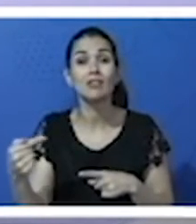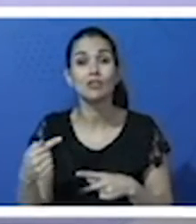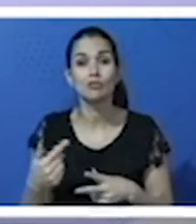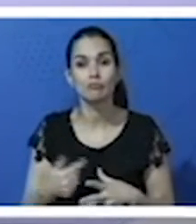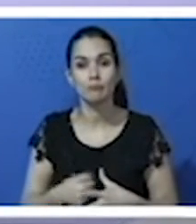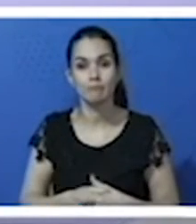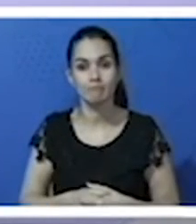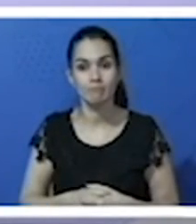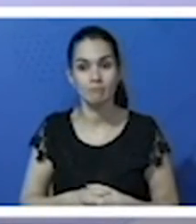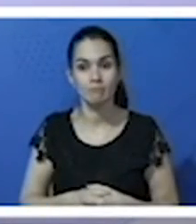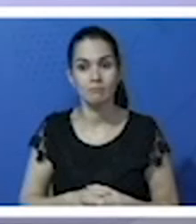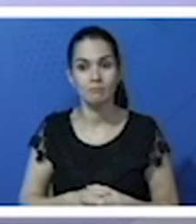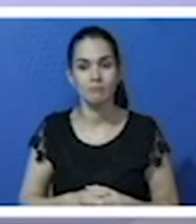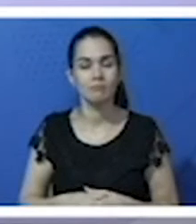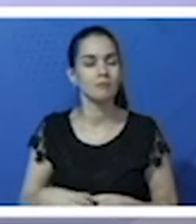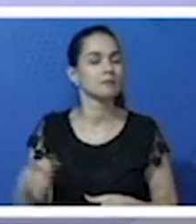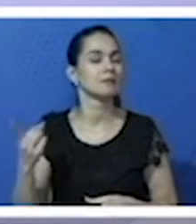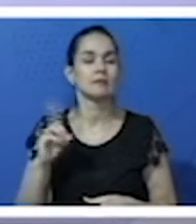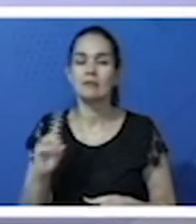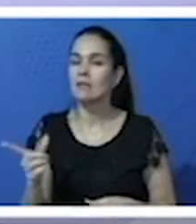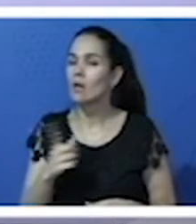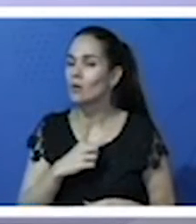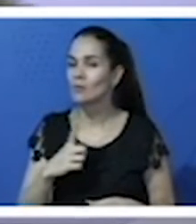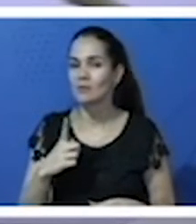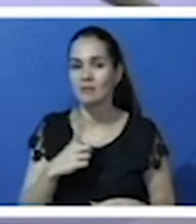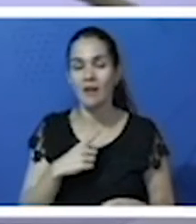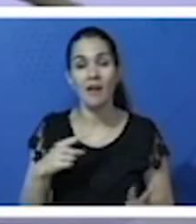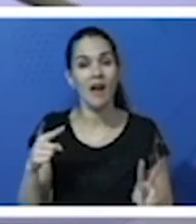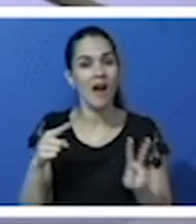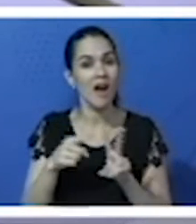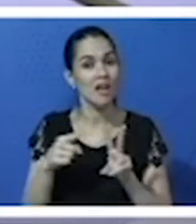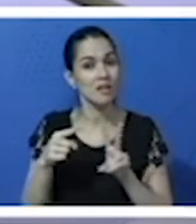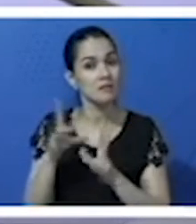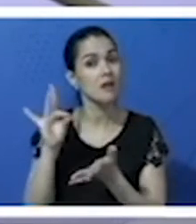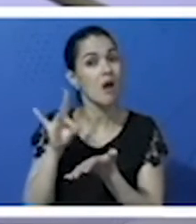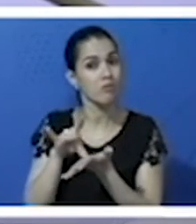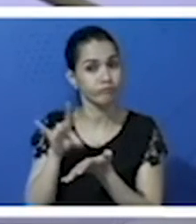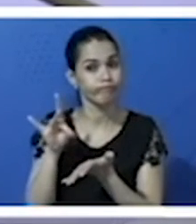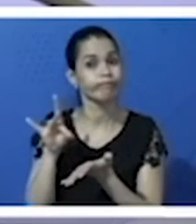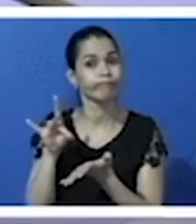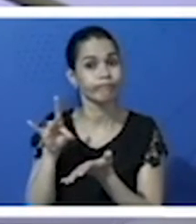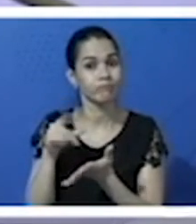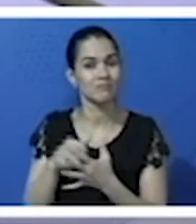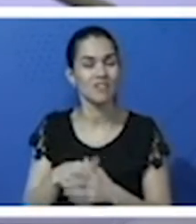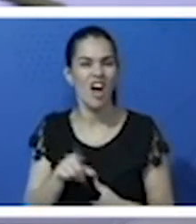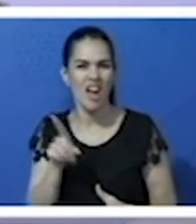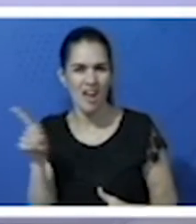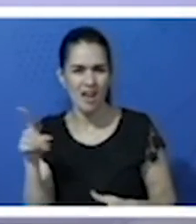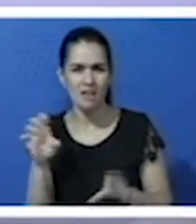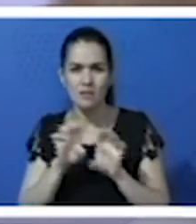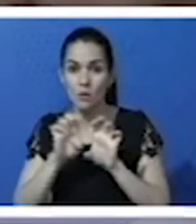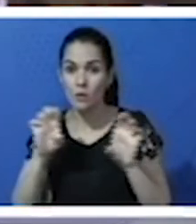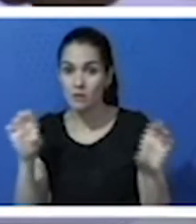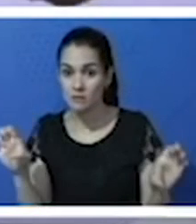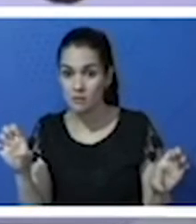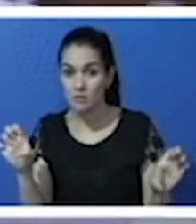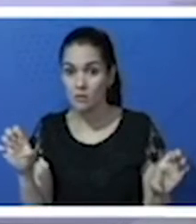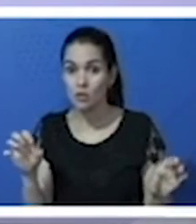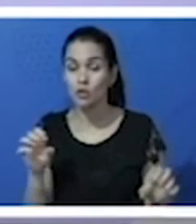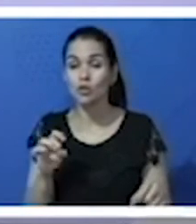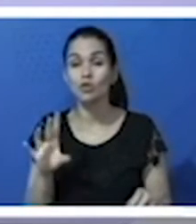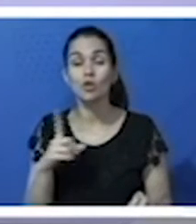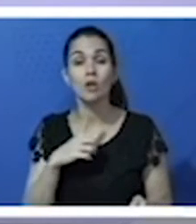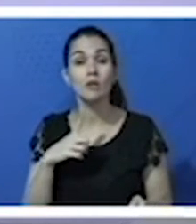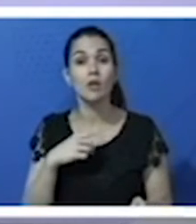números reais. Então, não existe raiz real nesse caso aqui. Então, no caso dessa equação biquadrada, ela só vai ter